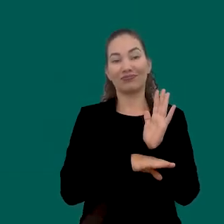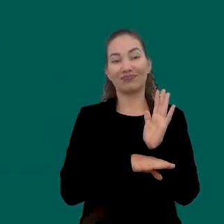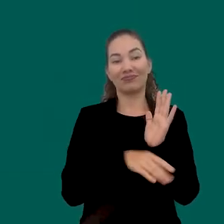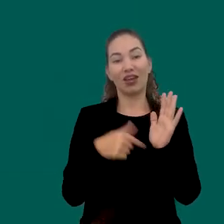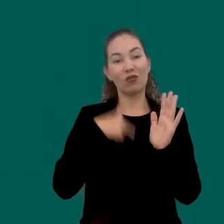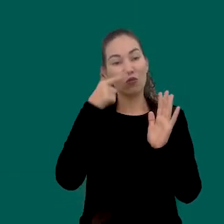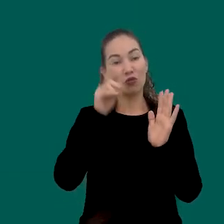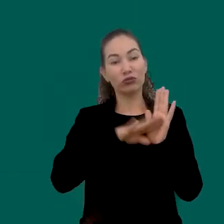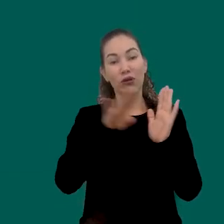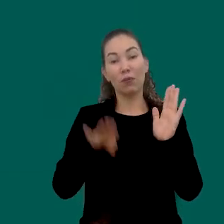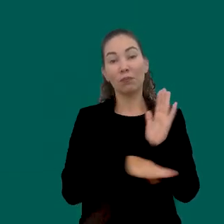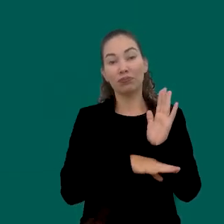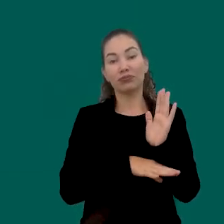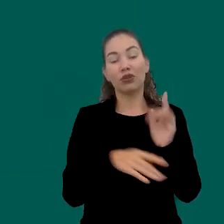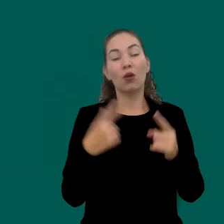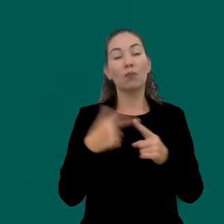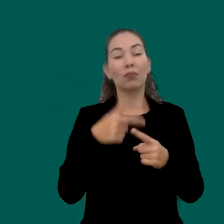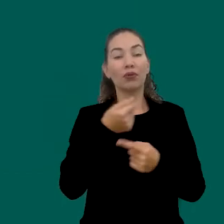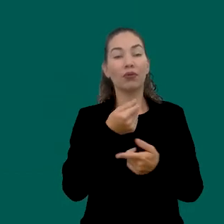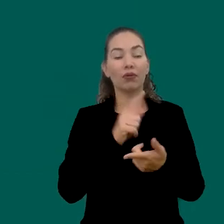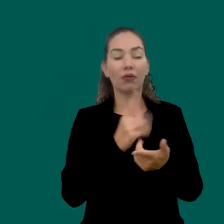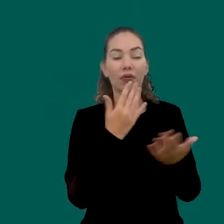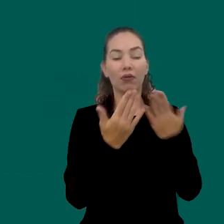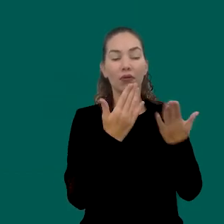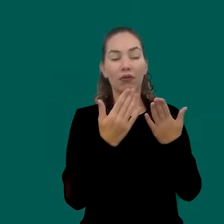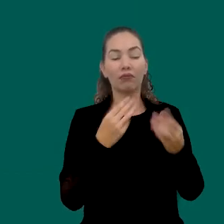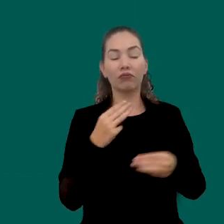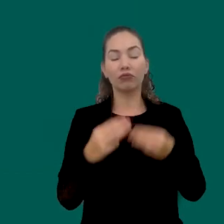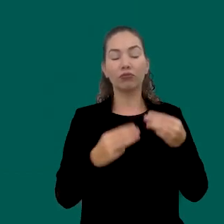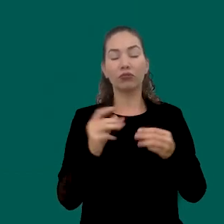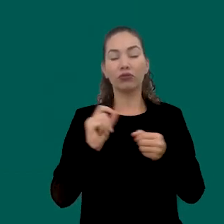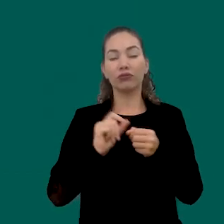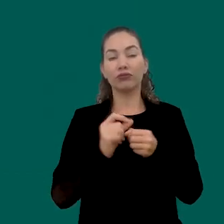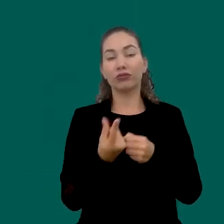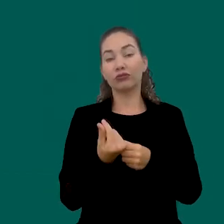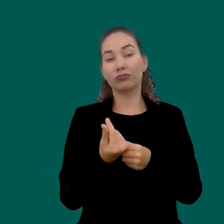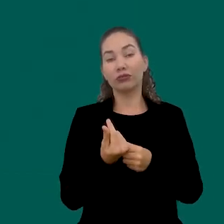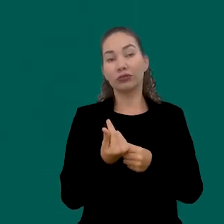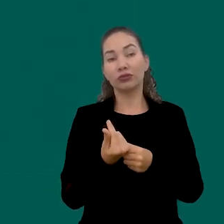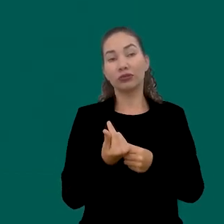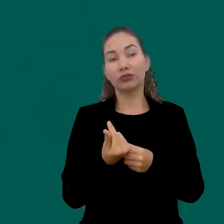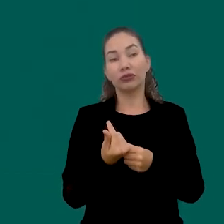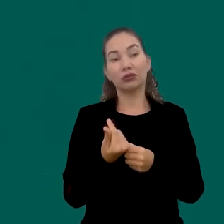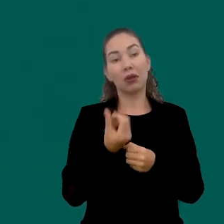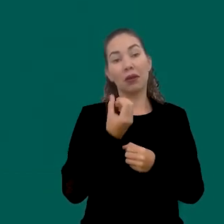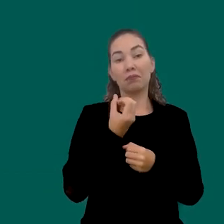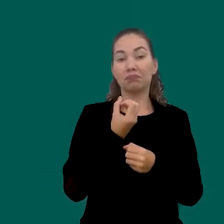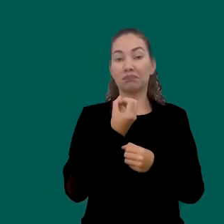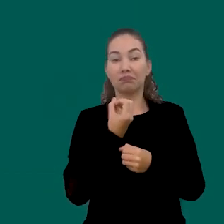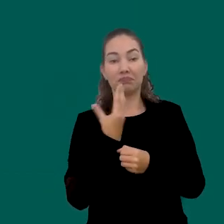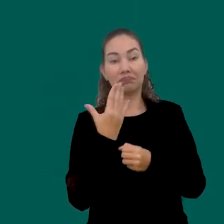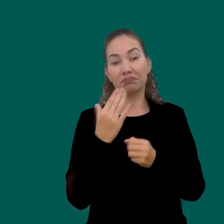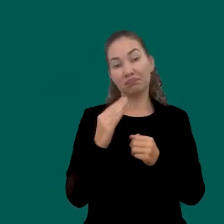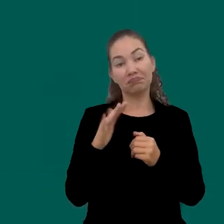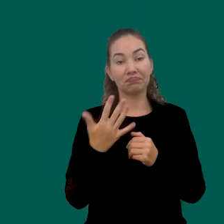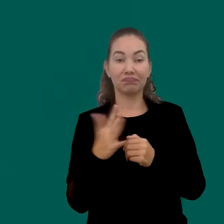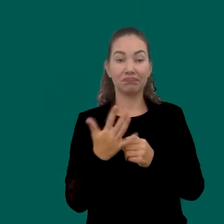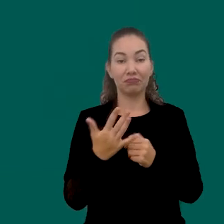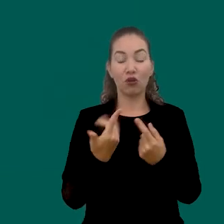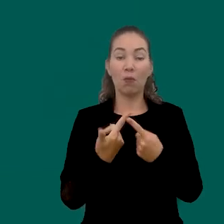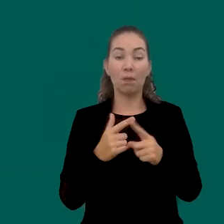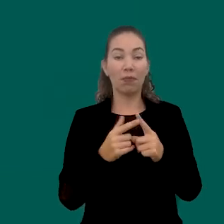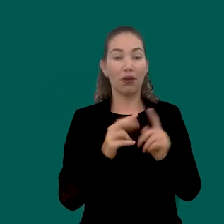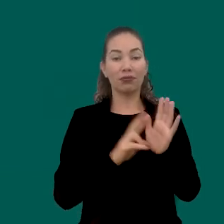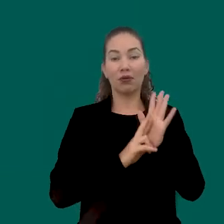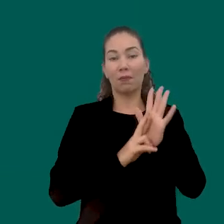Eu consigo, porque o que ele faz? Ele analisa o mercado e tudo mais, bota o preço. Normalmente não são preços muito agressivos. E eles não têm uma